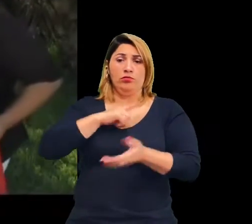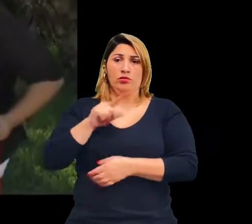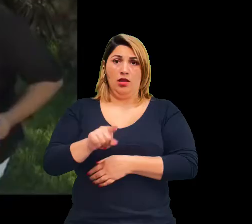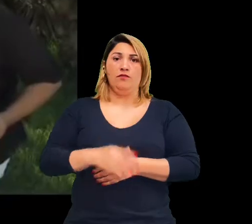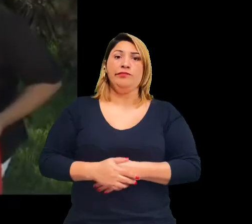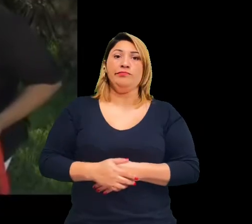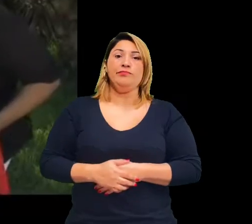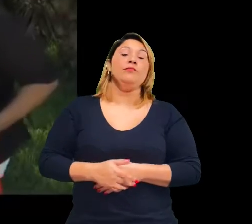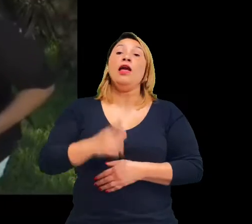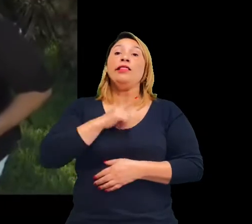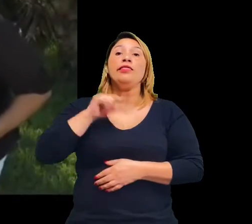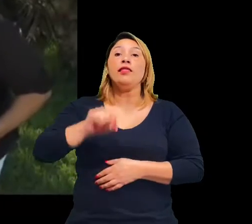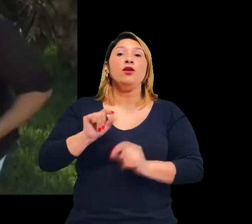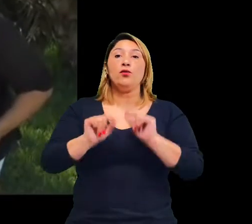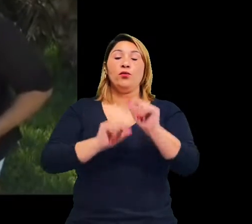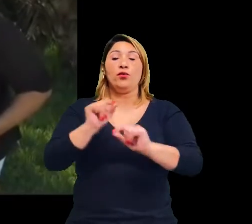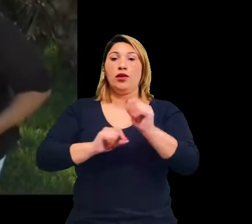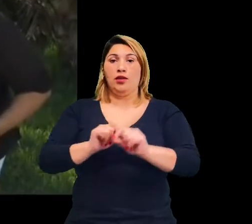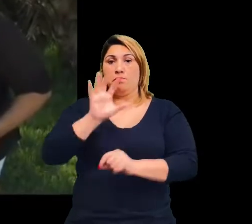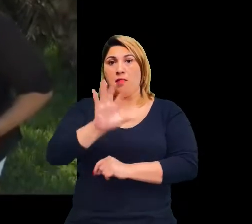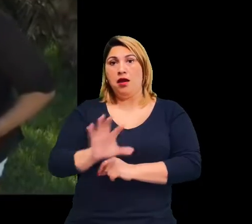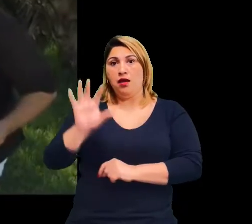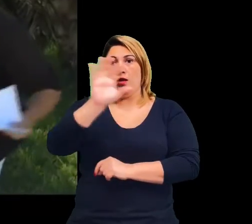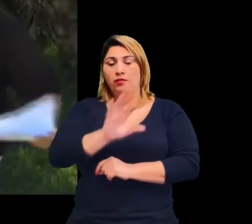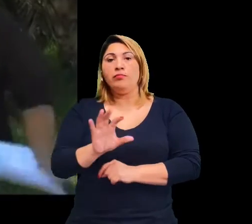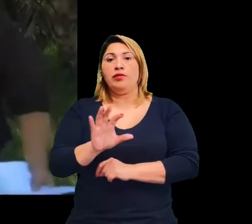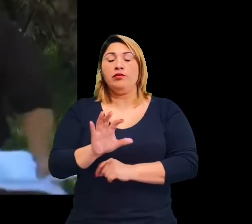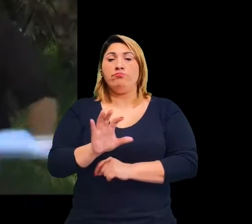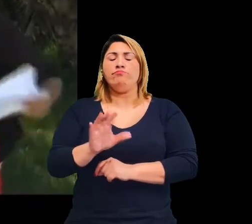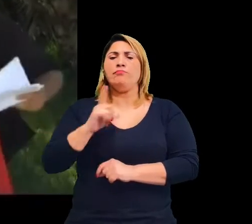tem exatamente o mapa do ponto em comum